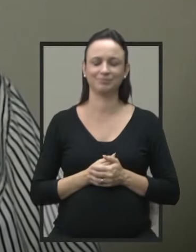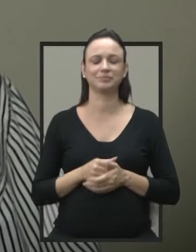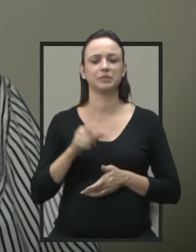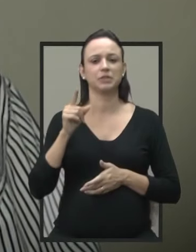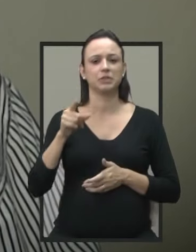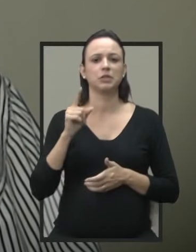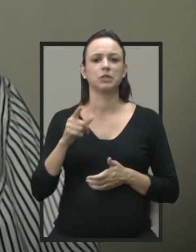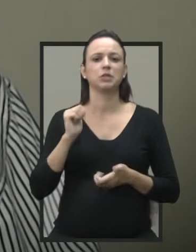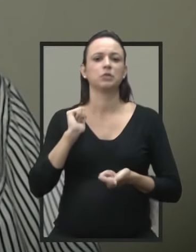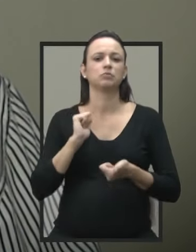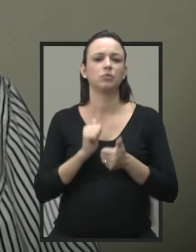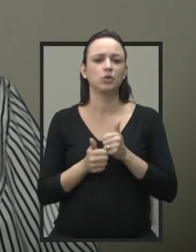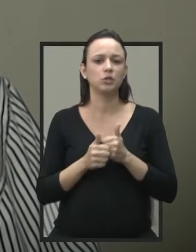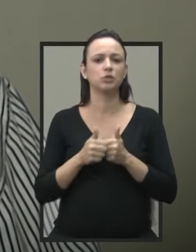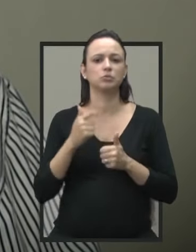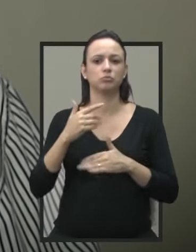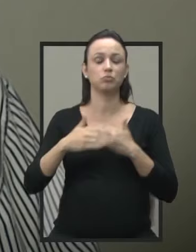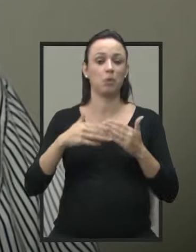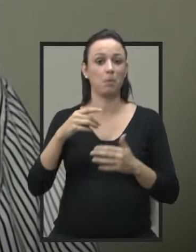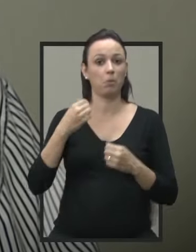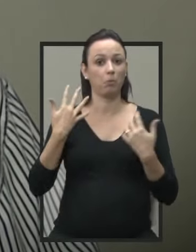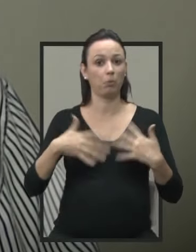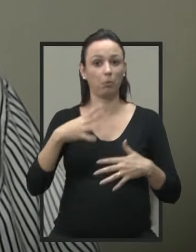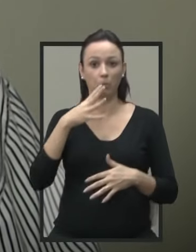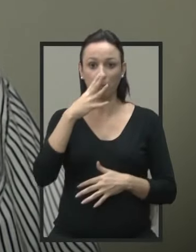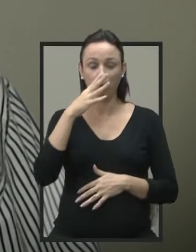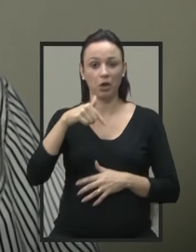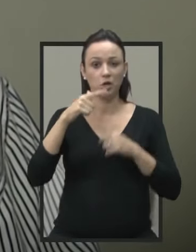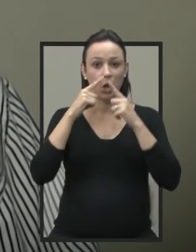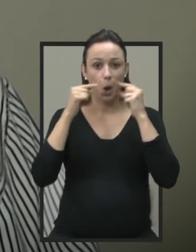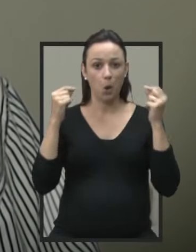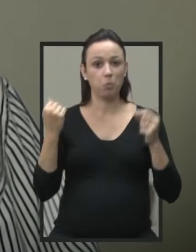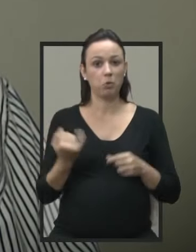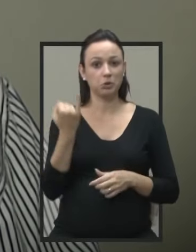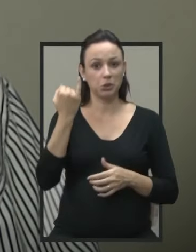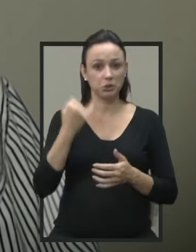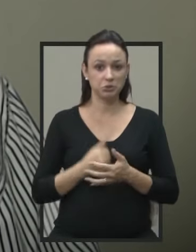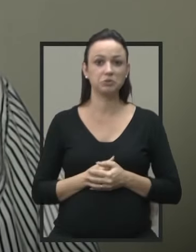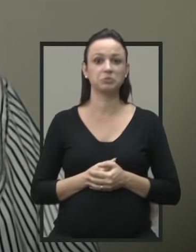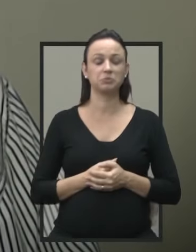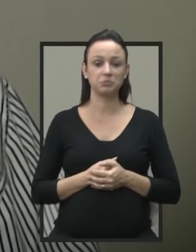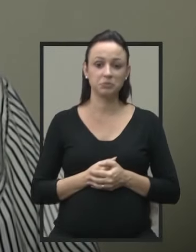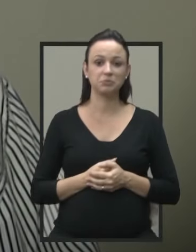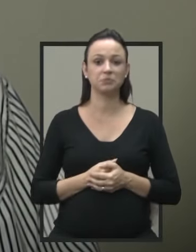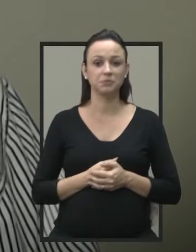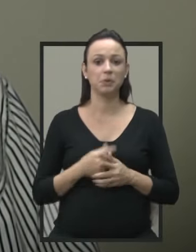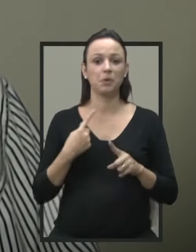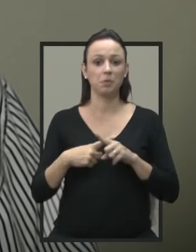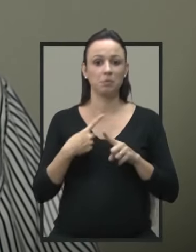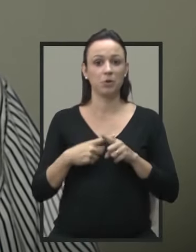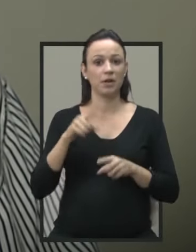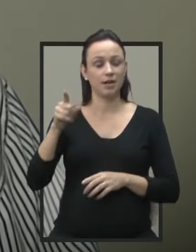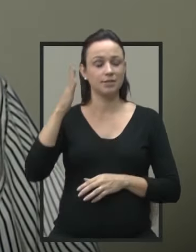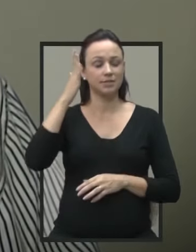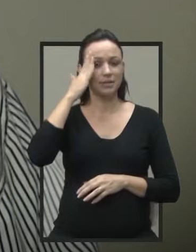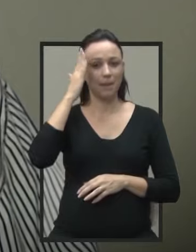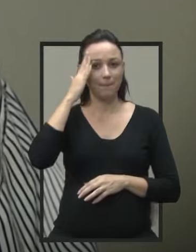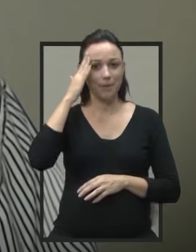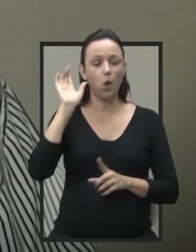No futebol, ele foi de uma valia impressionante para Jaú, porque ele